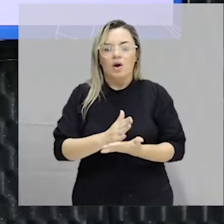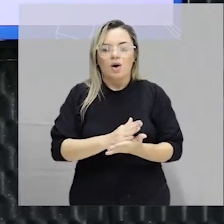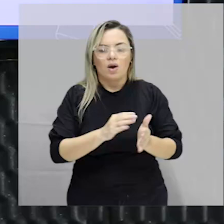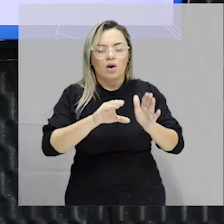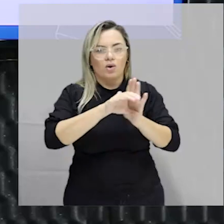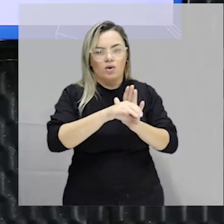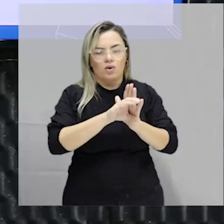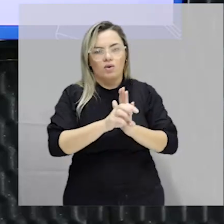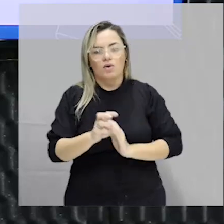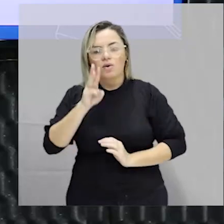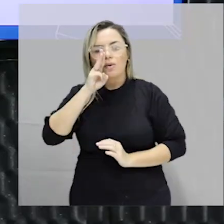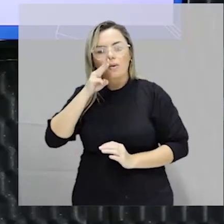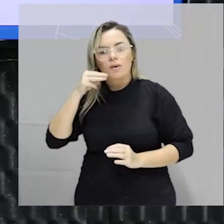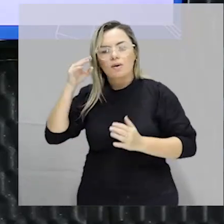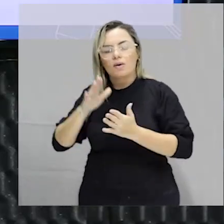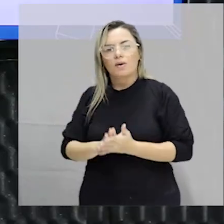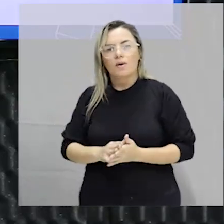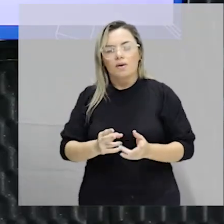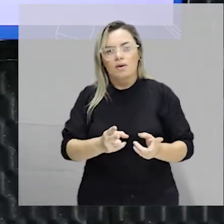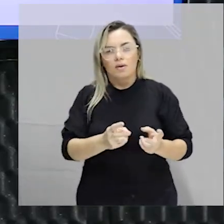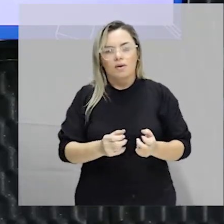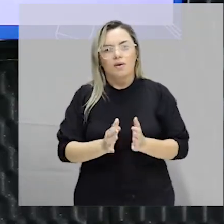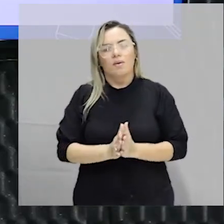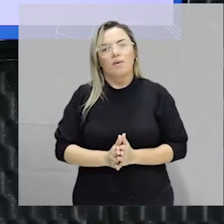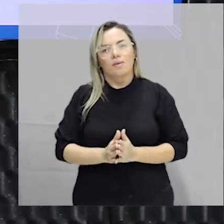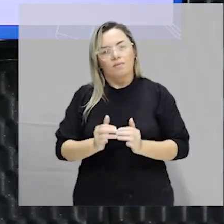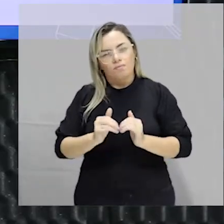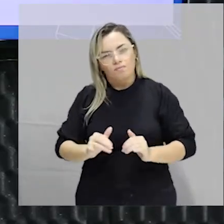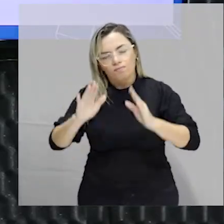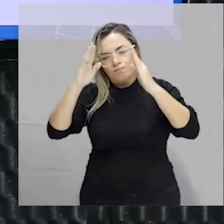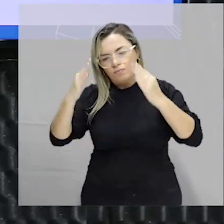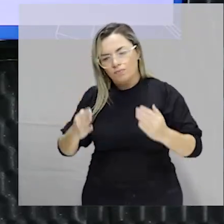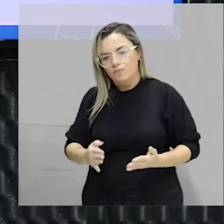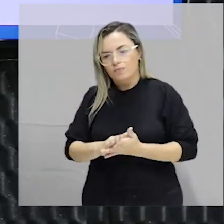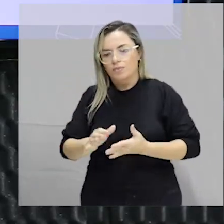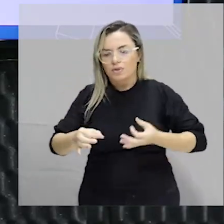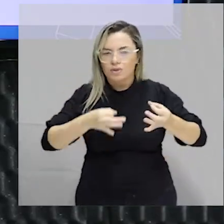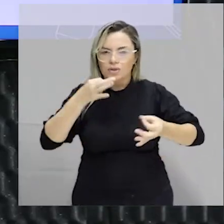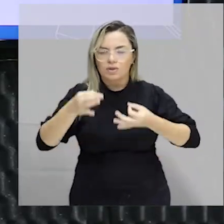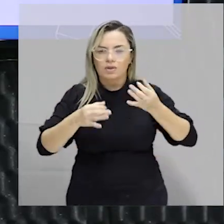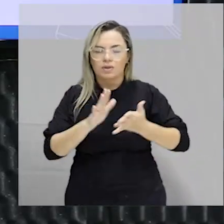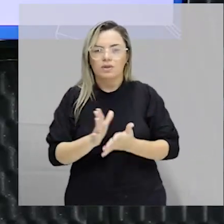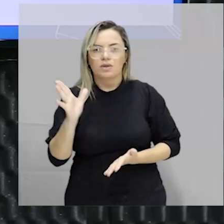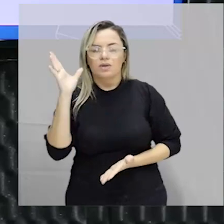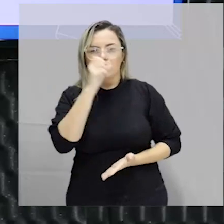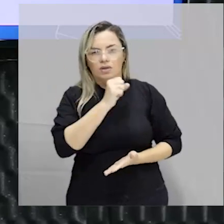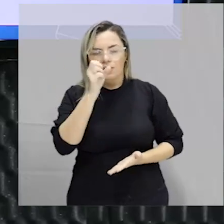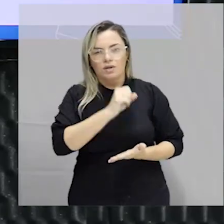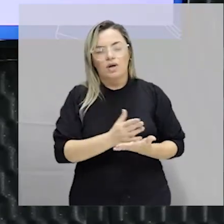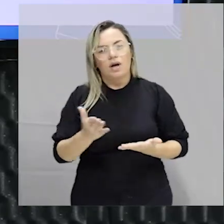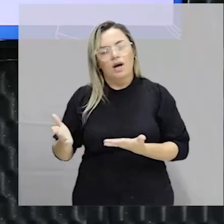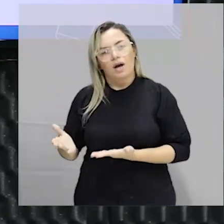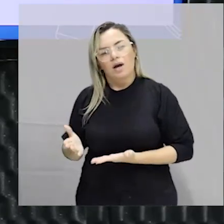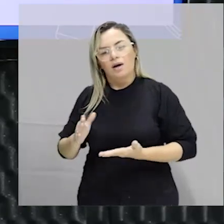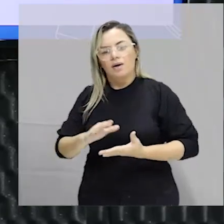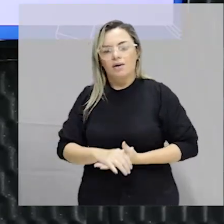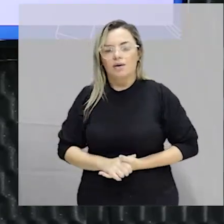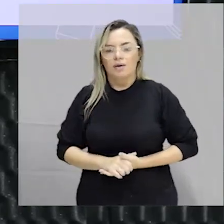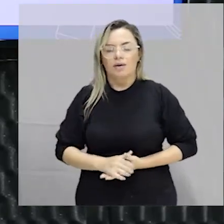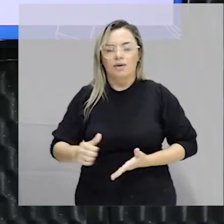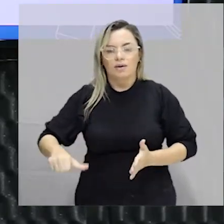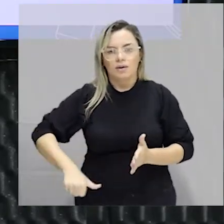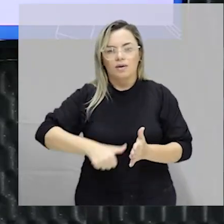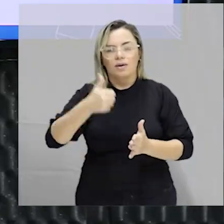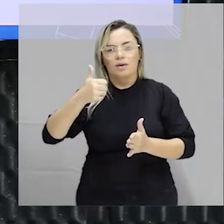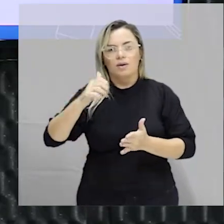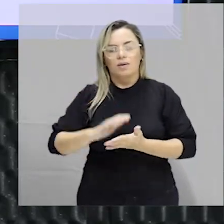elaborados por Marx explicitam essa crítica. E a gente vai rapidamente falar sobre esses conceitos. O primeiro